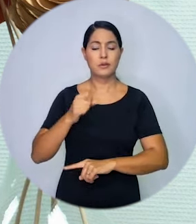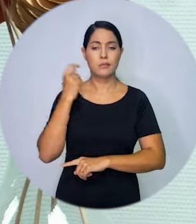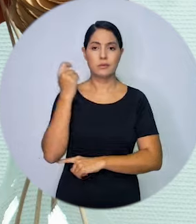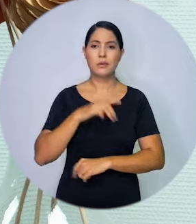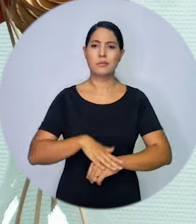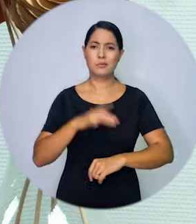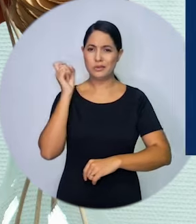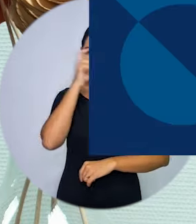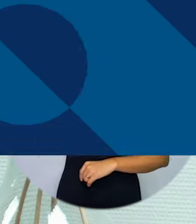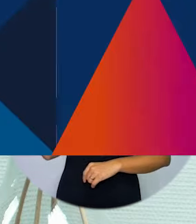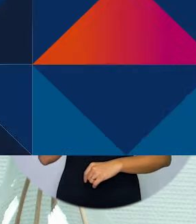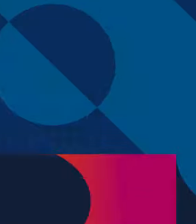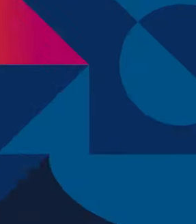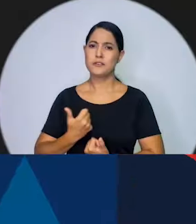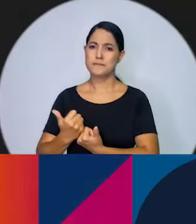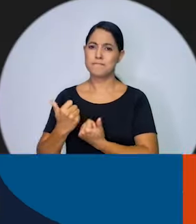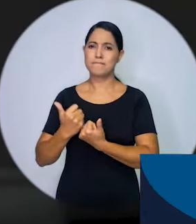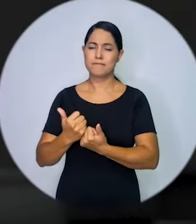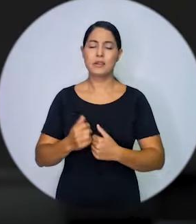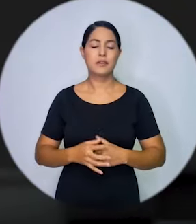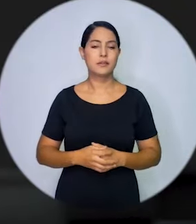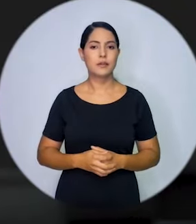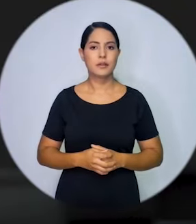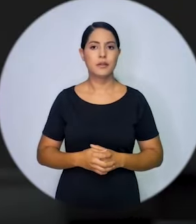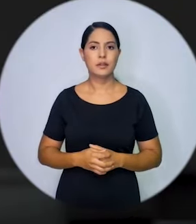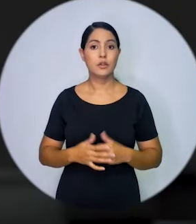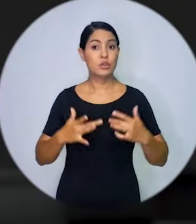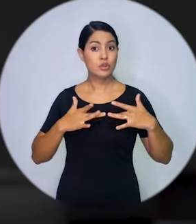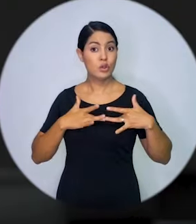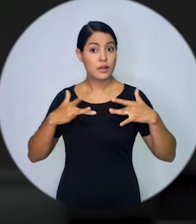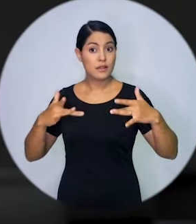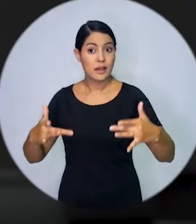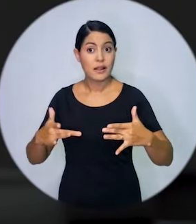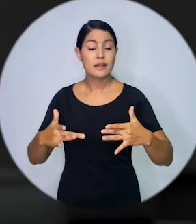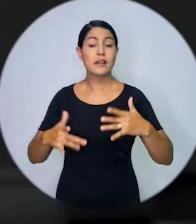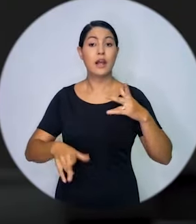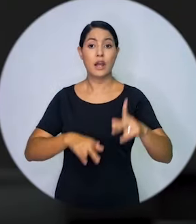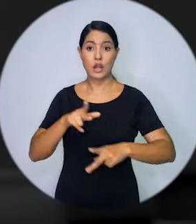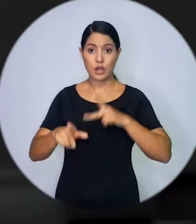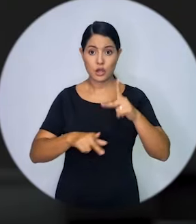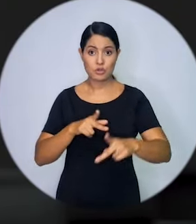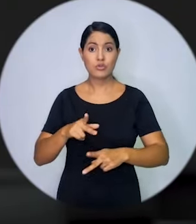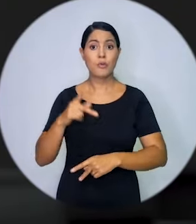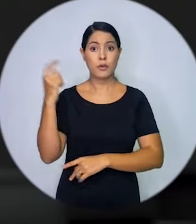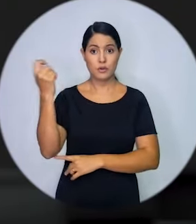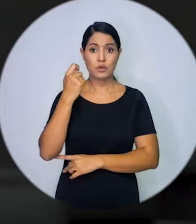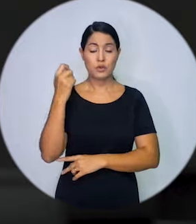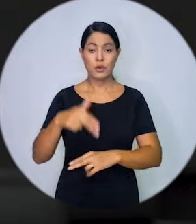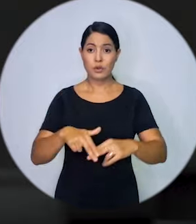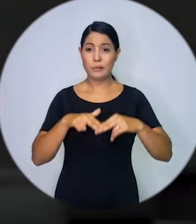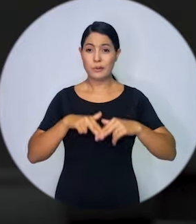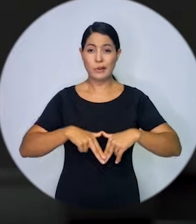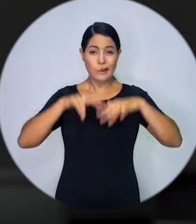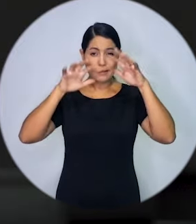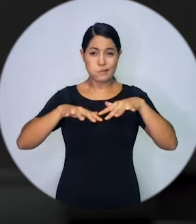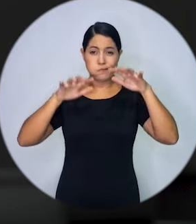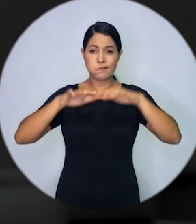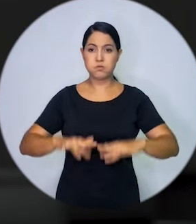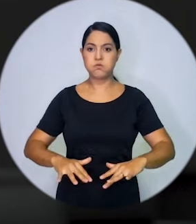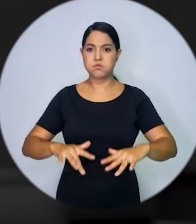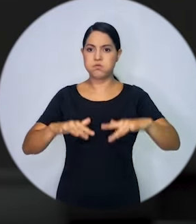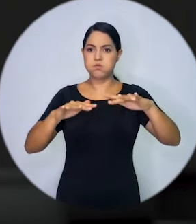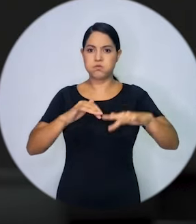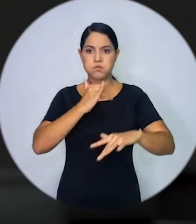gaúcha num momento de tanta dificuldade. Em solidariedade ao povo do Rio Grande do Sul, que enfrenta dificuldades em razão das fortes chuvas, o